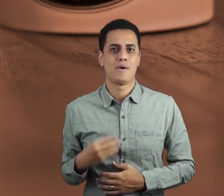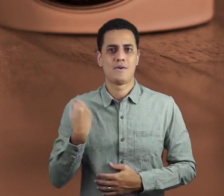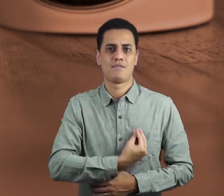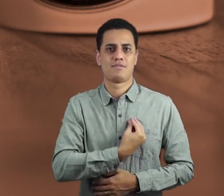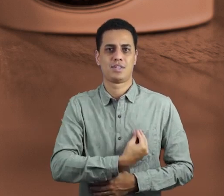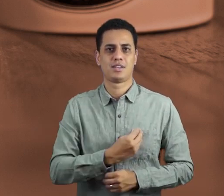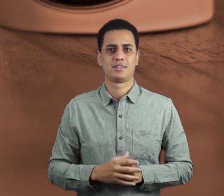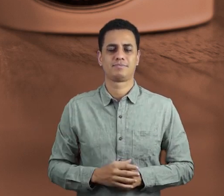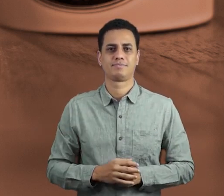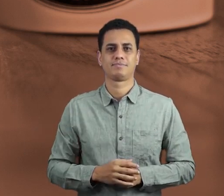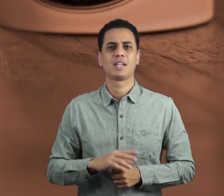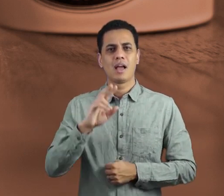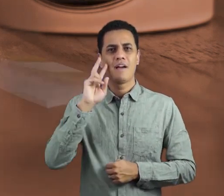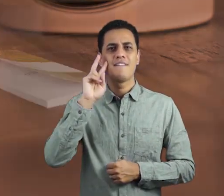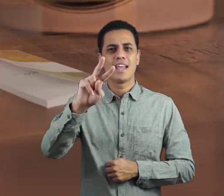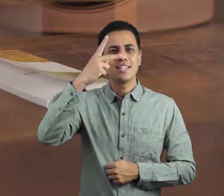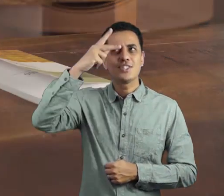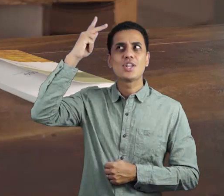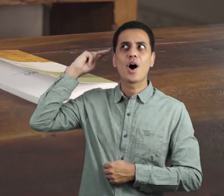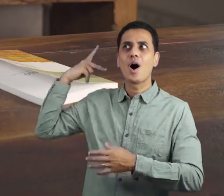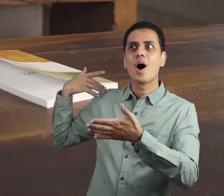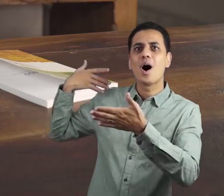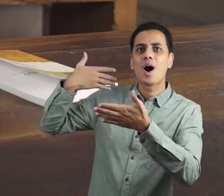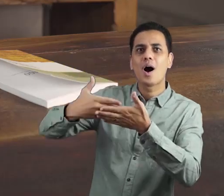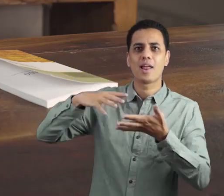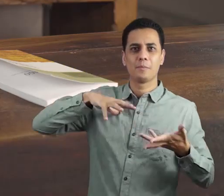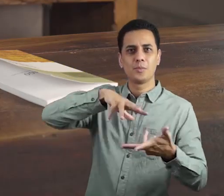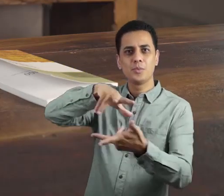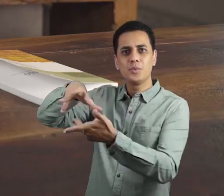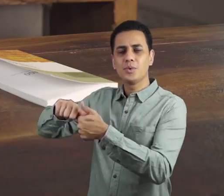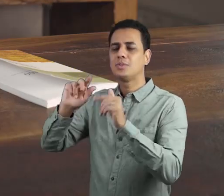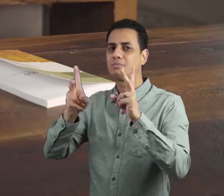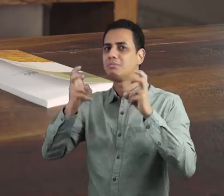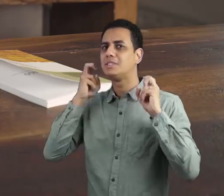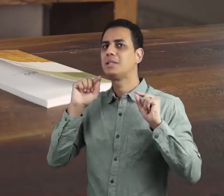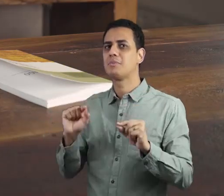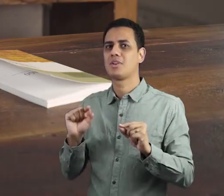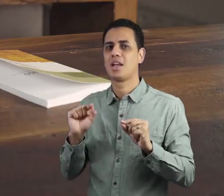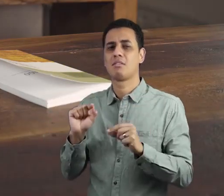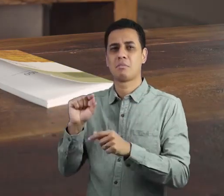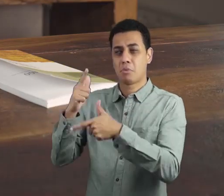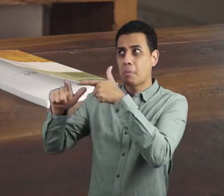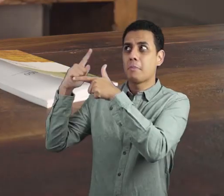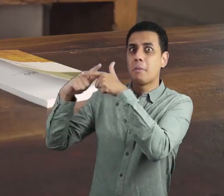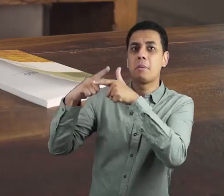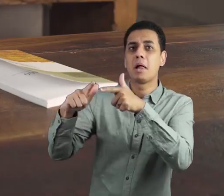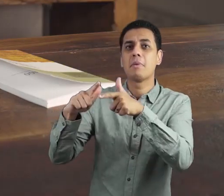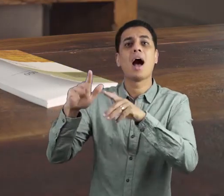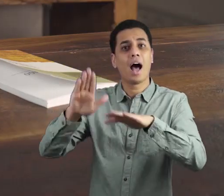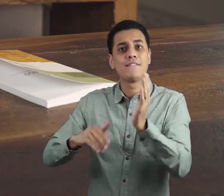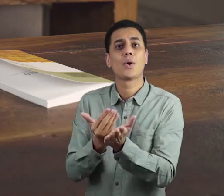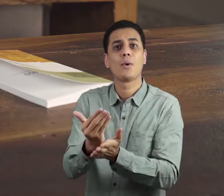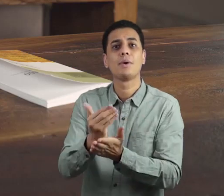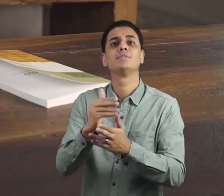com muitos sofrimentos. Então, Paulo vai escrever a Timóteo, o pastor Timóteo, o jovem